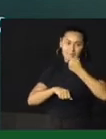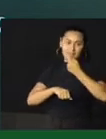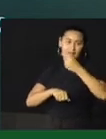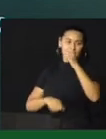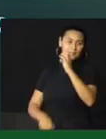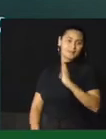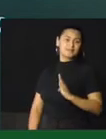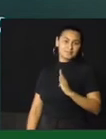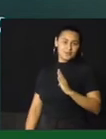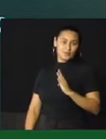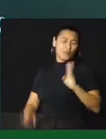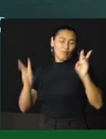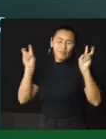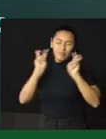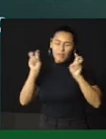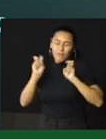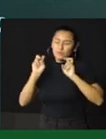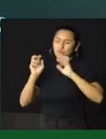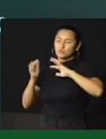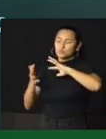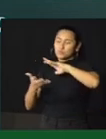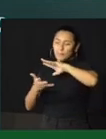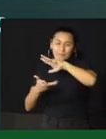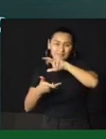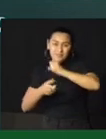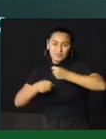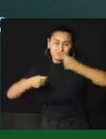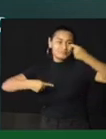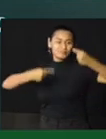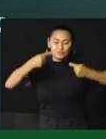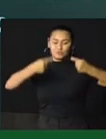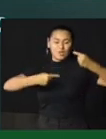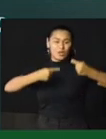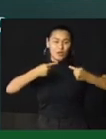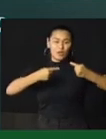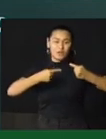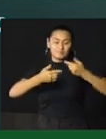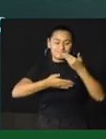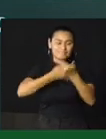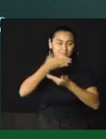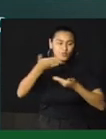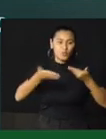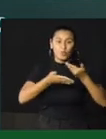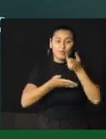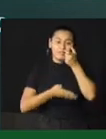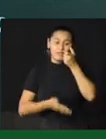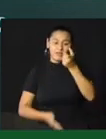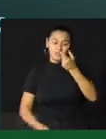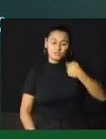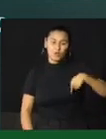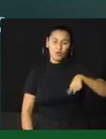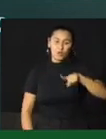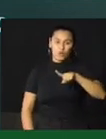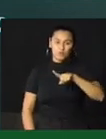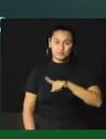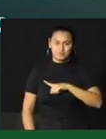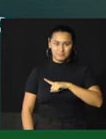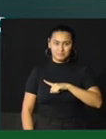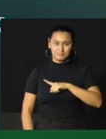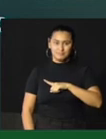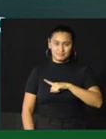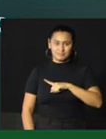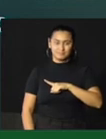discurso de sustentabilidade que não dialoga com os interesses com os mais profundos interesses nacionais